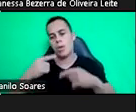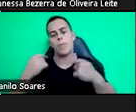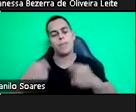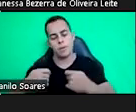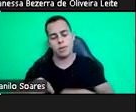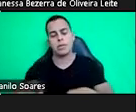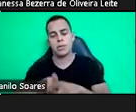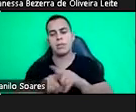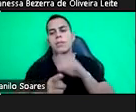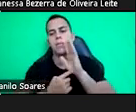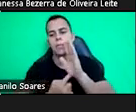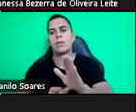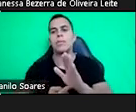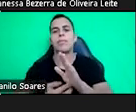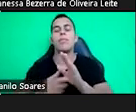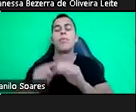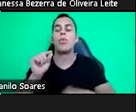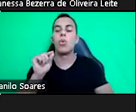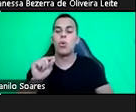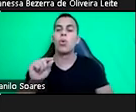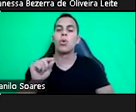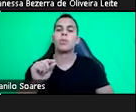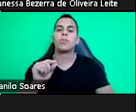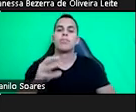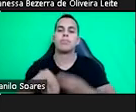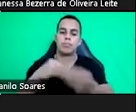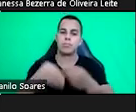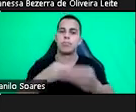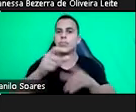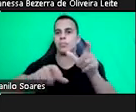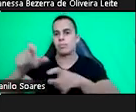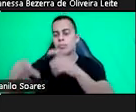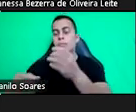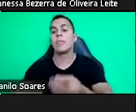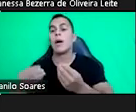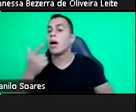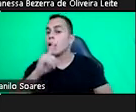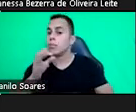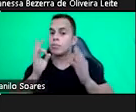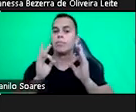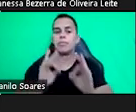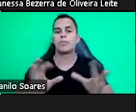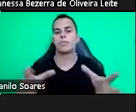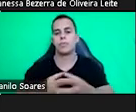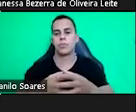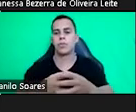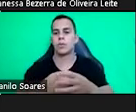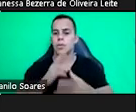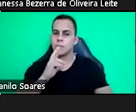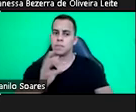incluindo indivíduos miscigenados para a gente poder ter precisão para esse grupo aqui